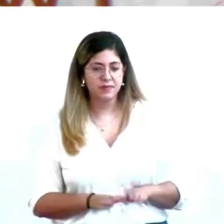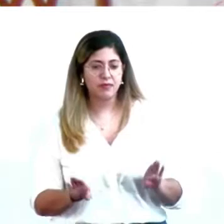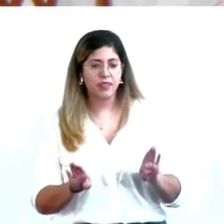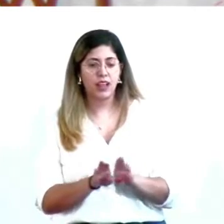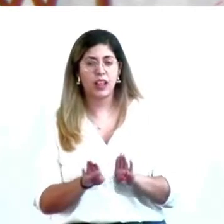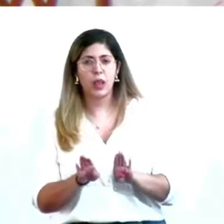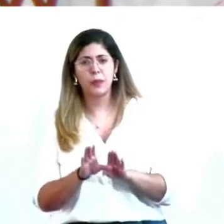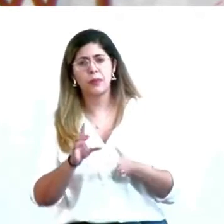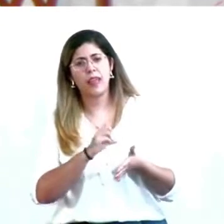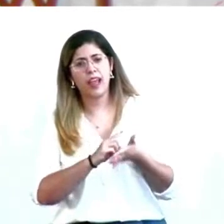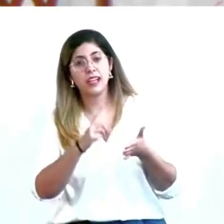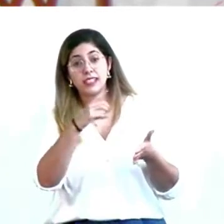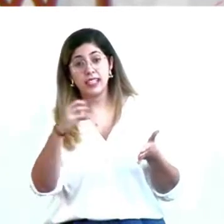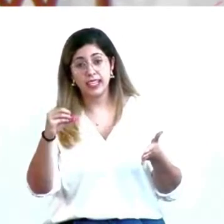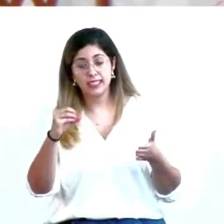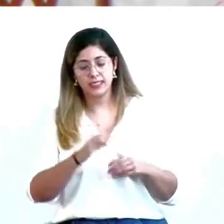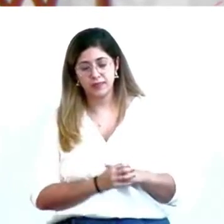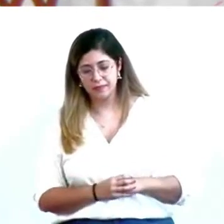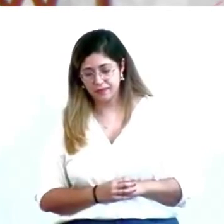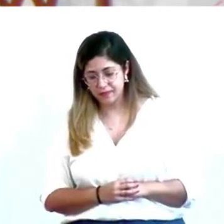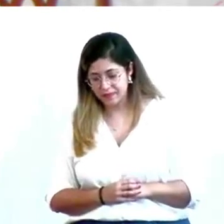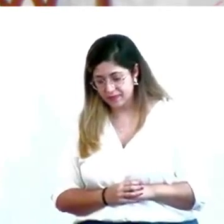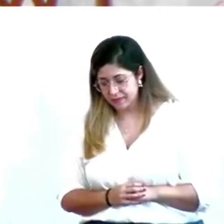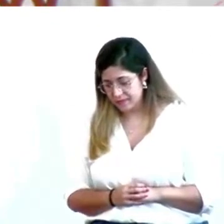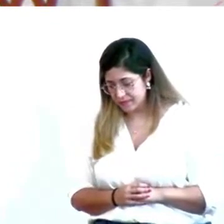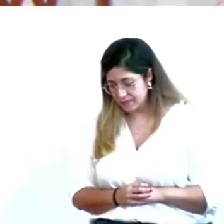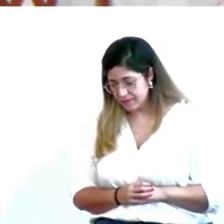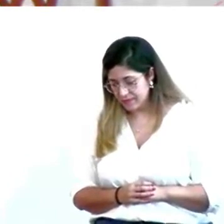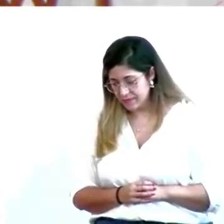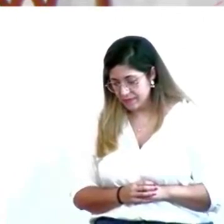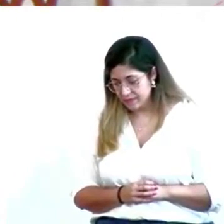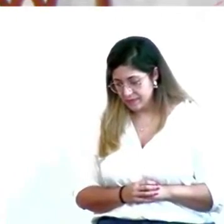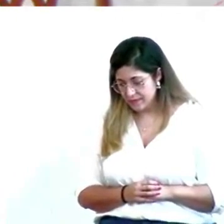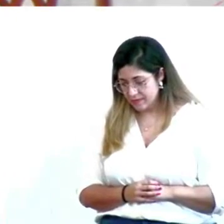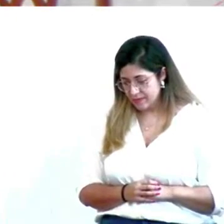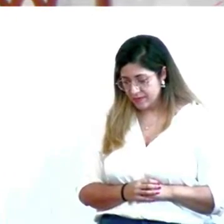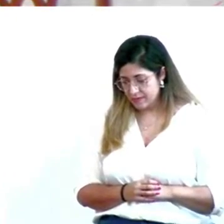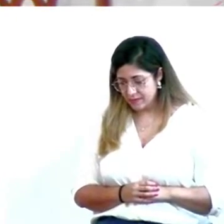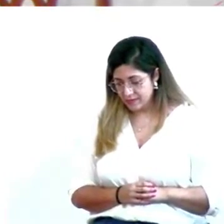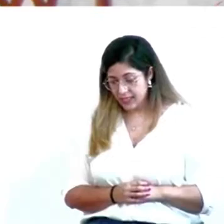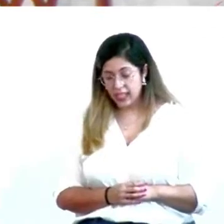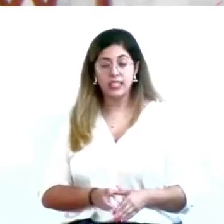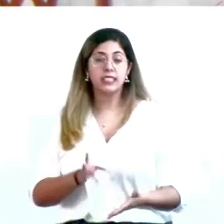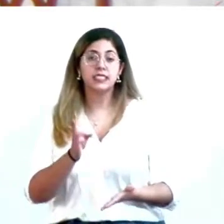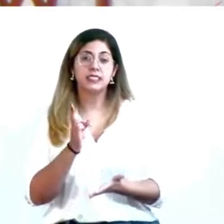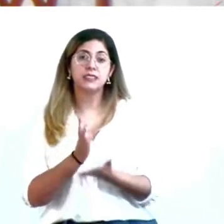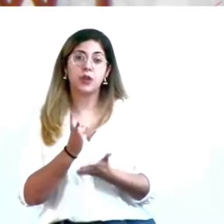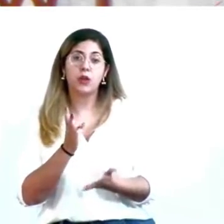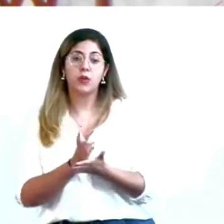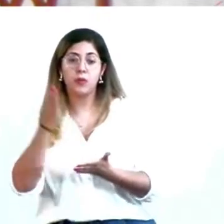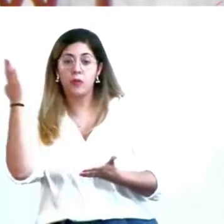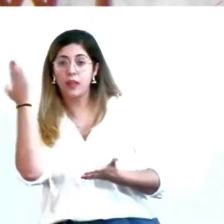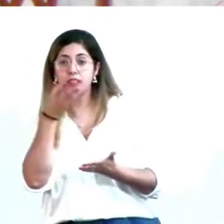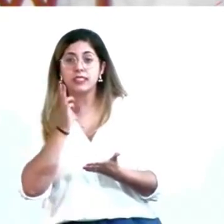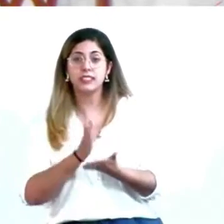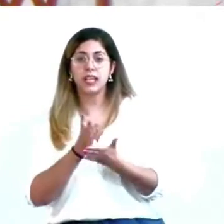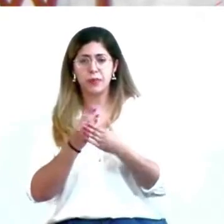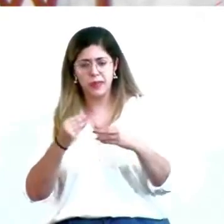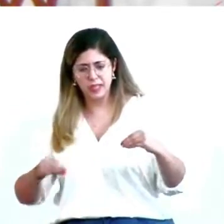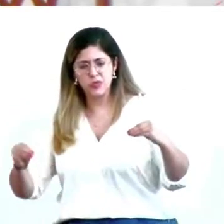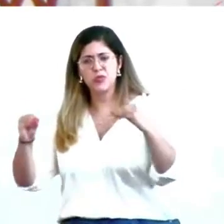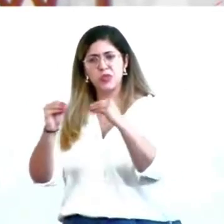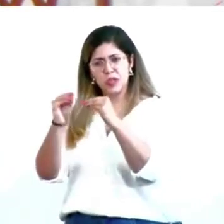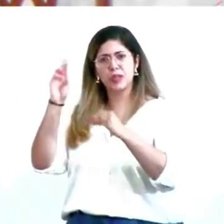10, provando sempre o que é agradável ao Senhor. Ou seja, vocês vão receber